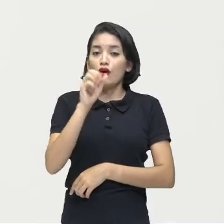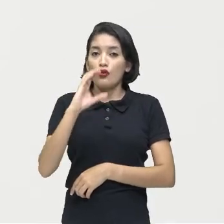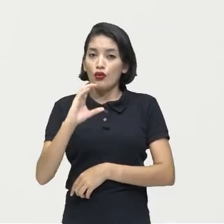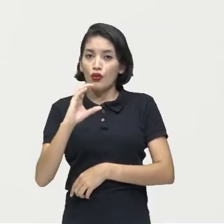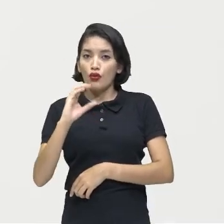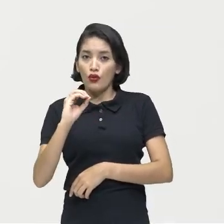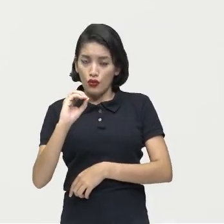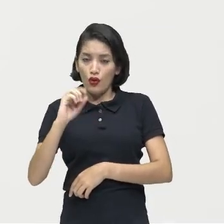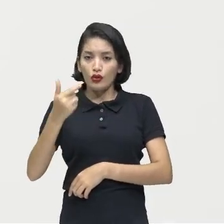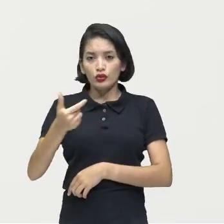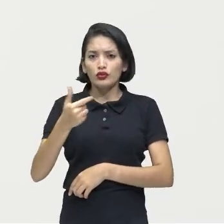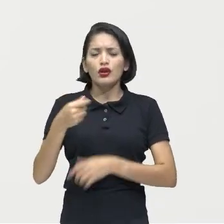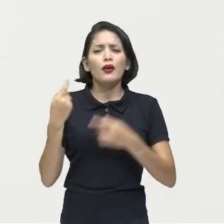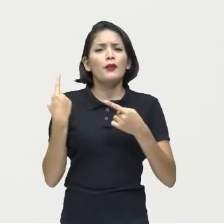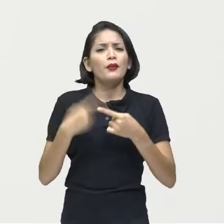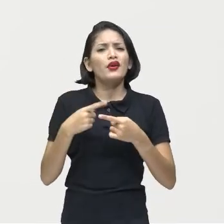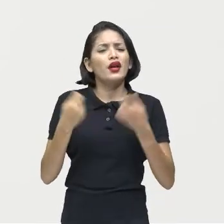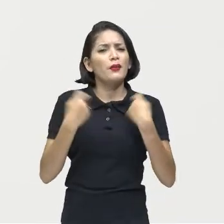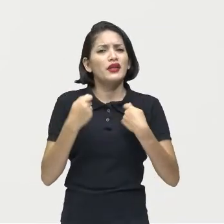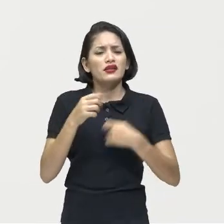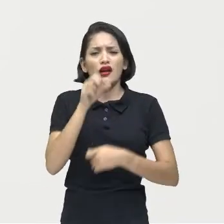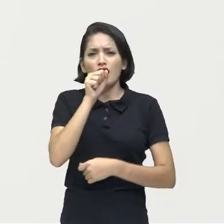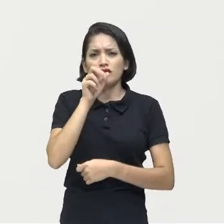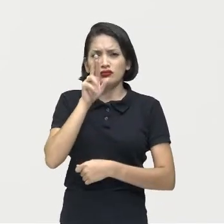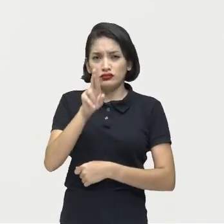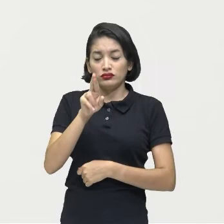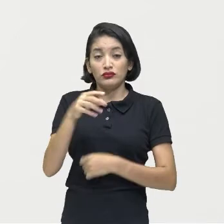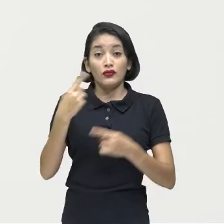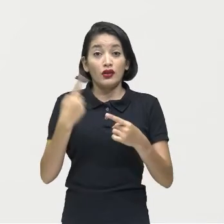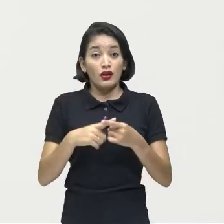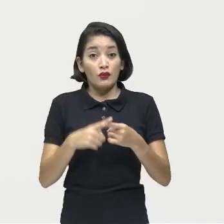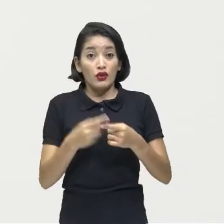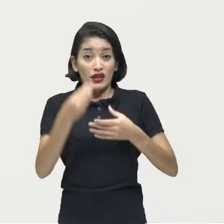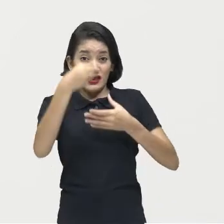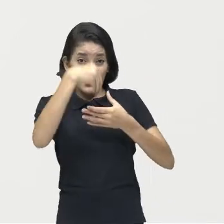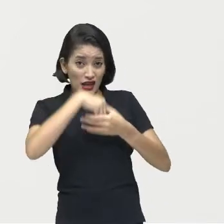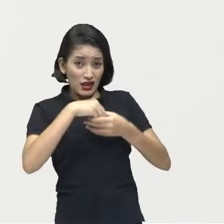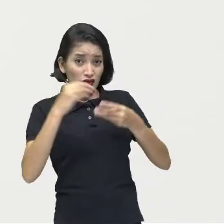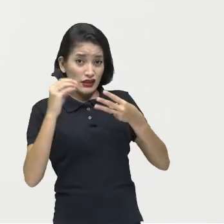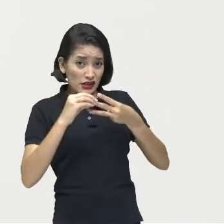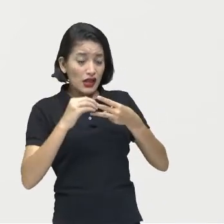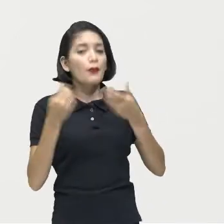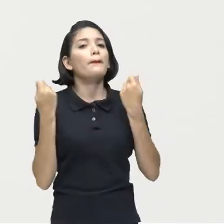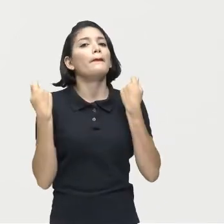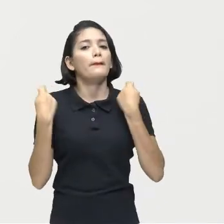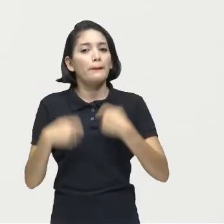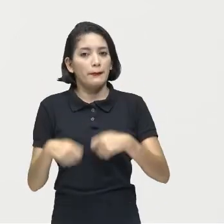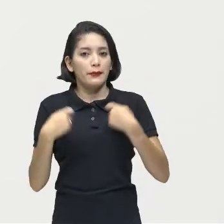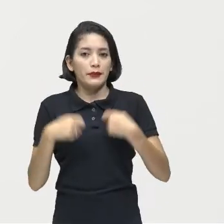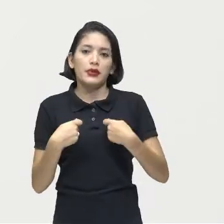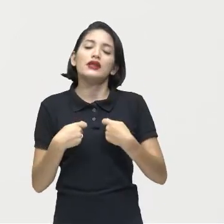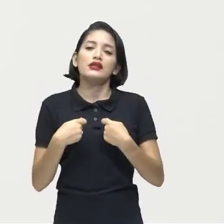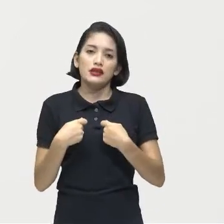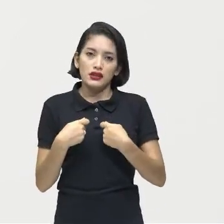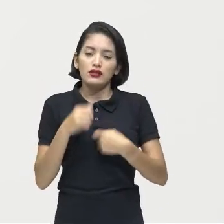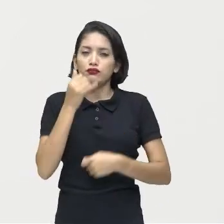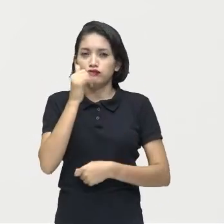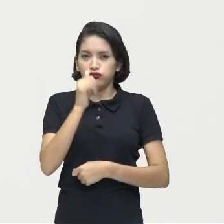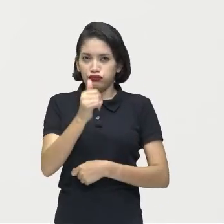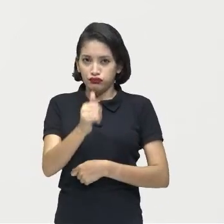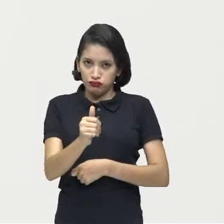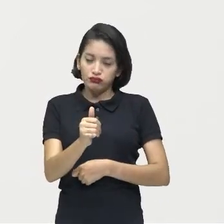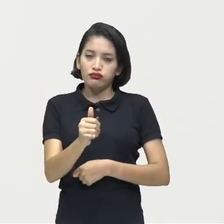Então, professora, por que eu preciso de oxigênio? Porque todas as minhas células, elas necessitam produzir